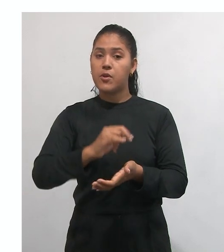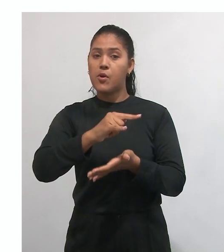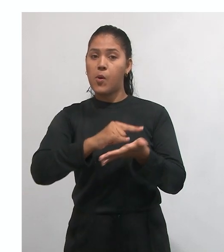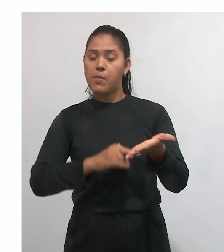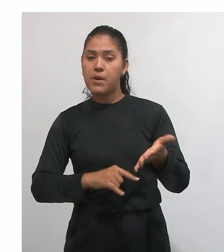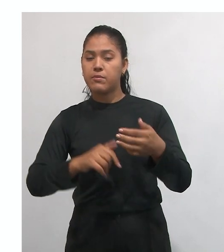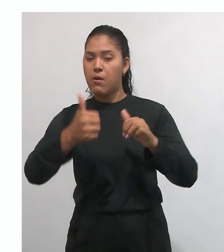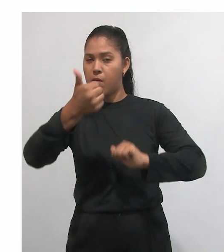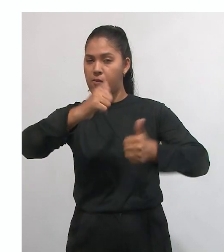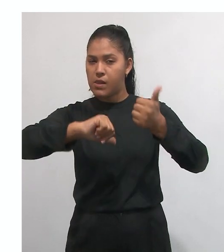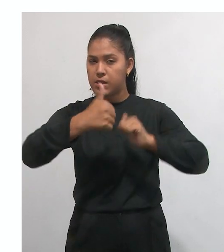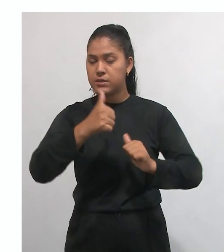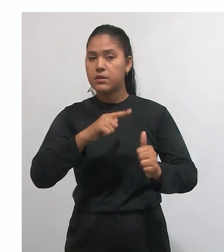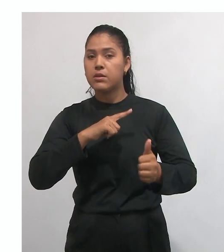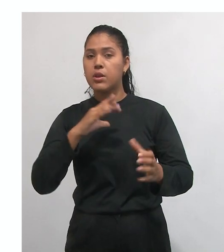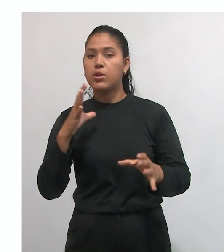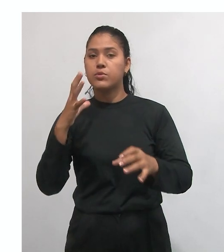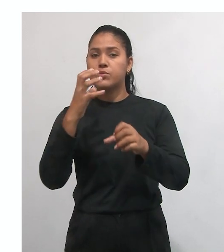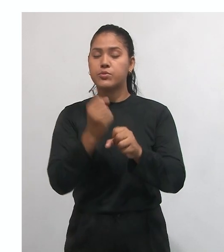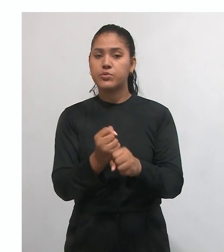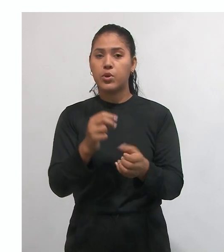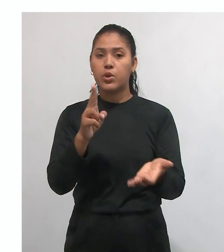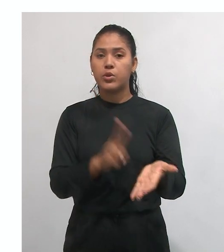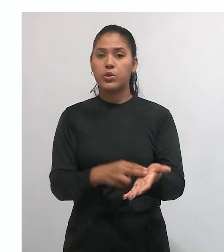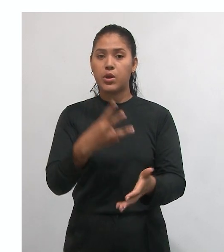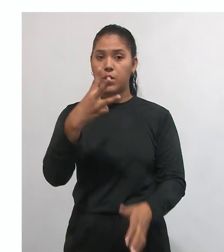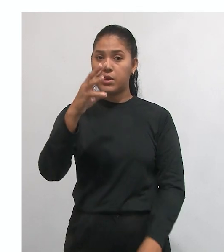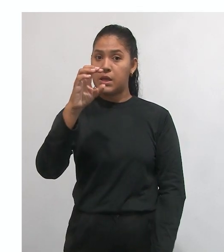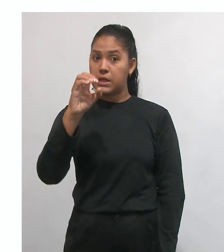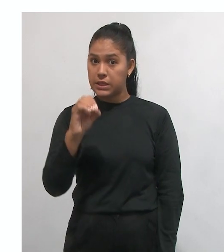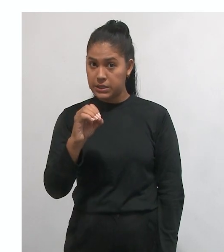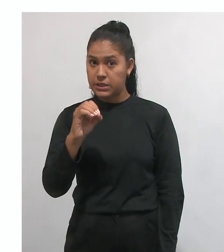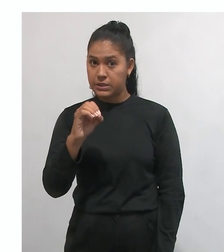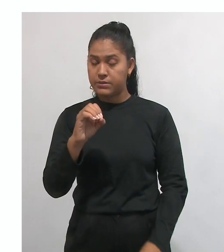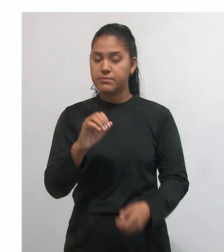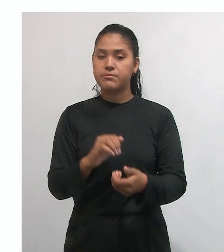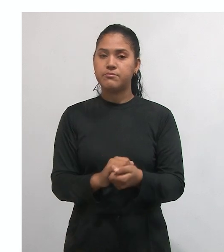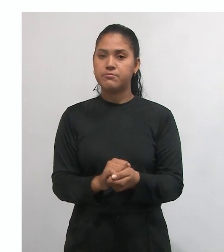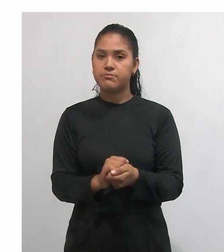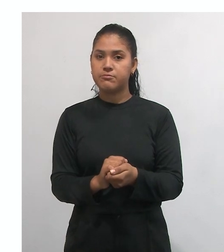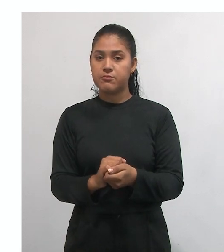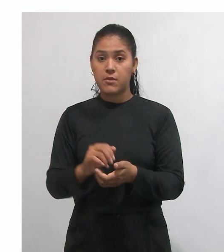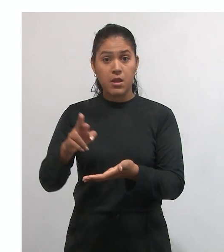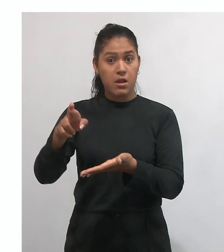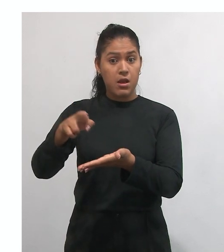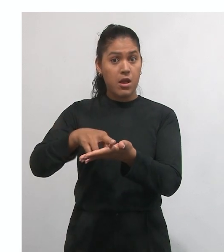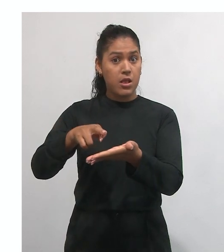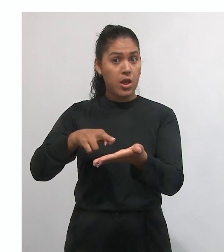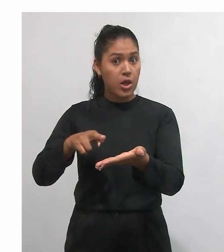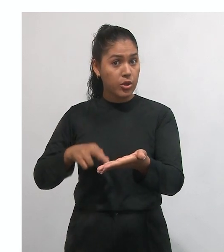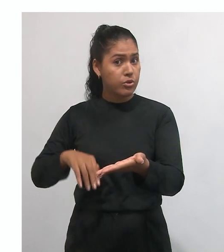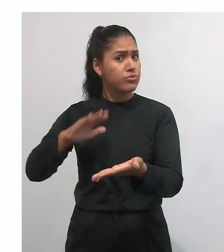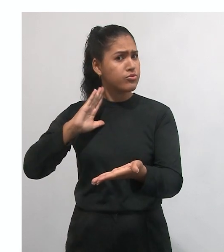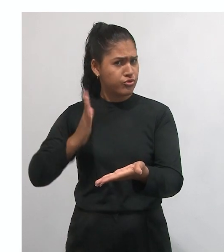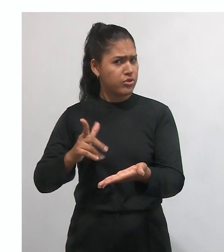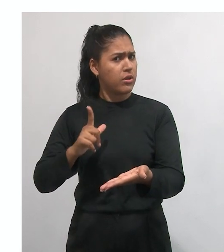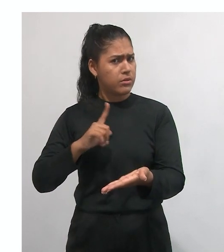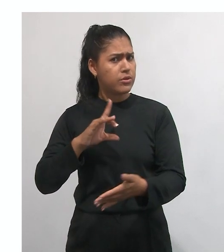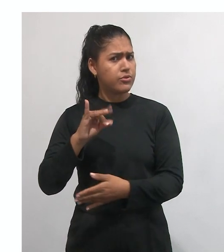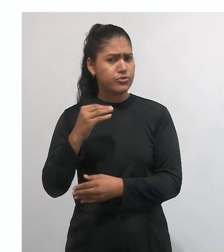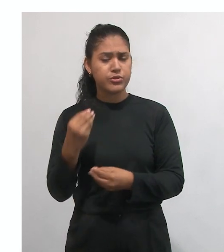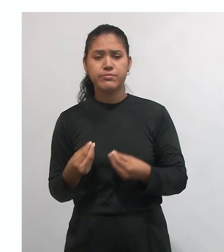avaliação terá uma porcentagem de 30 pontos. E o relatório final, que nós já temos aqui uma